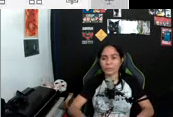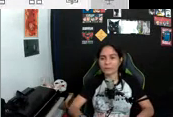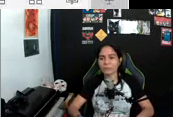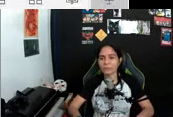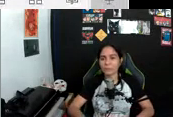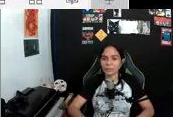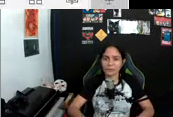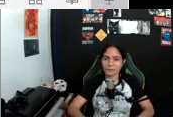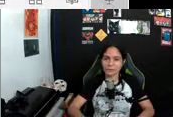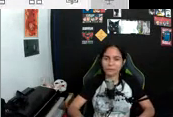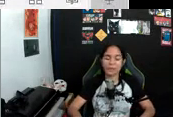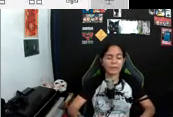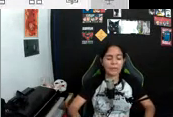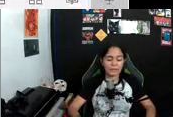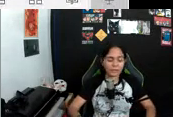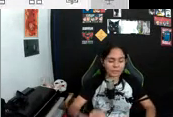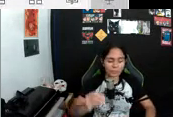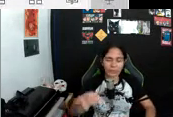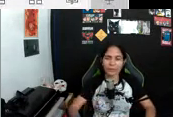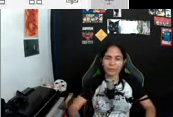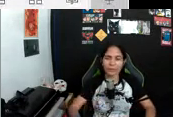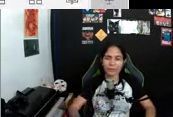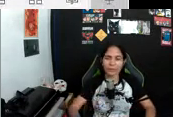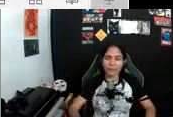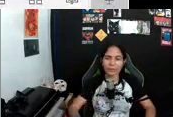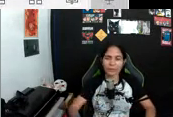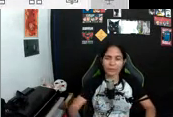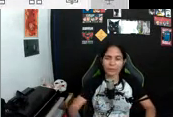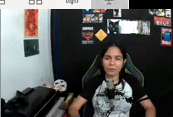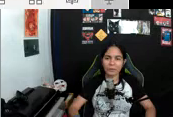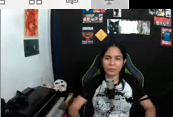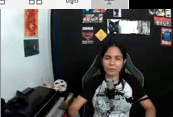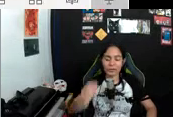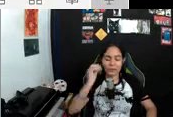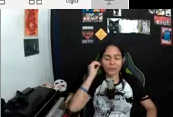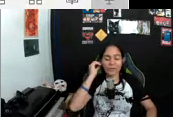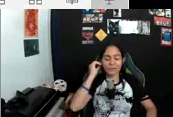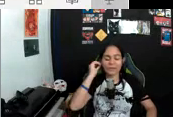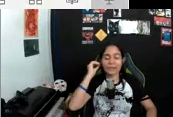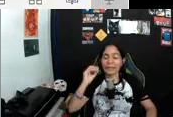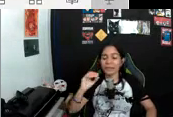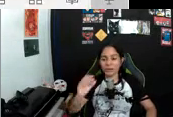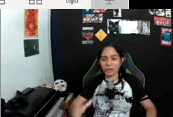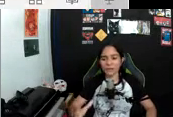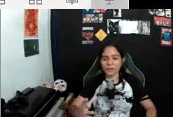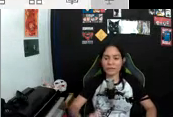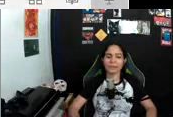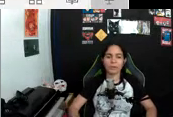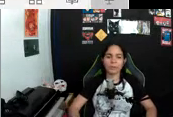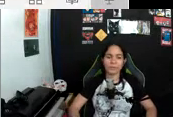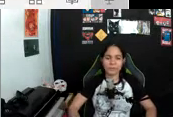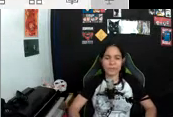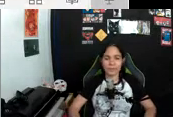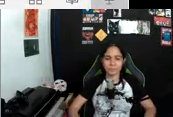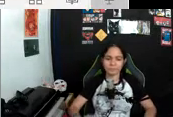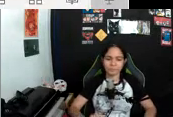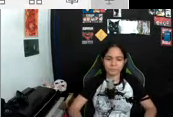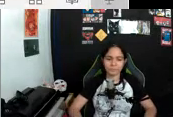aquele antibiótico que você está tomando não está fazendo efeito. Então, são pequenos detalhes, mas que fazem diferença gigantesca